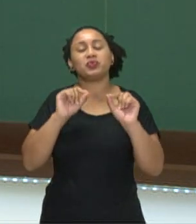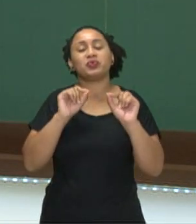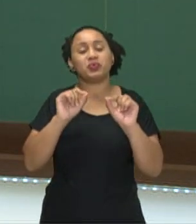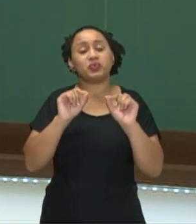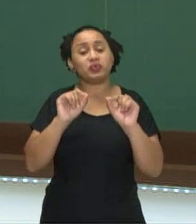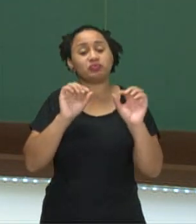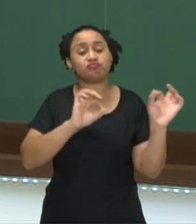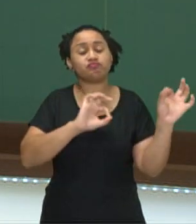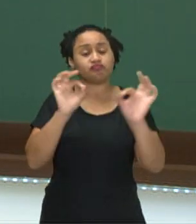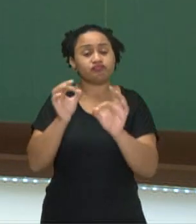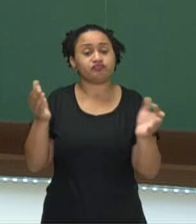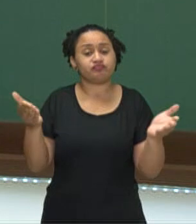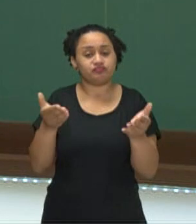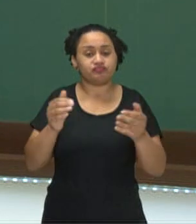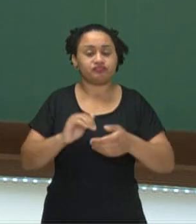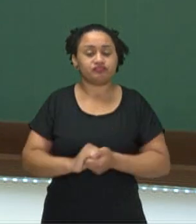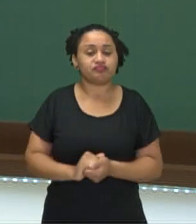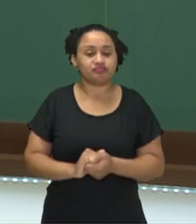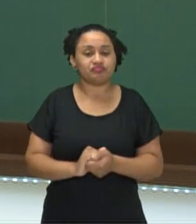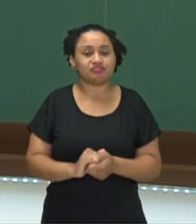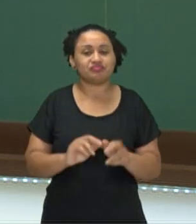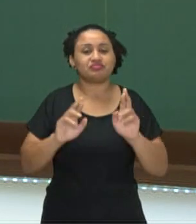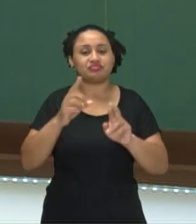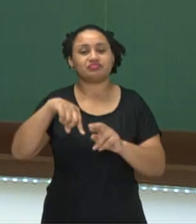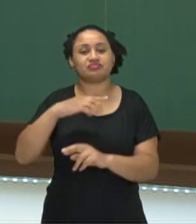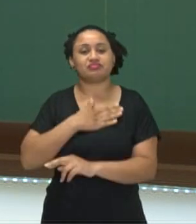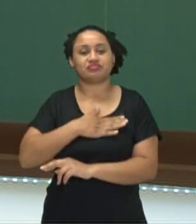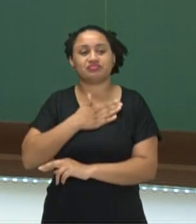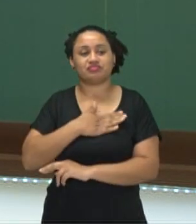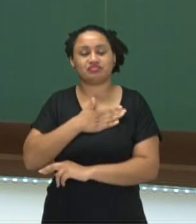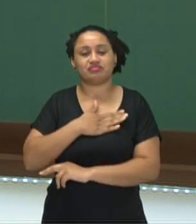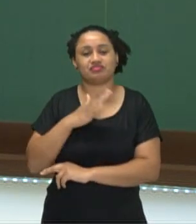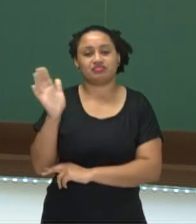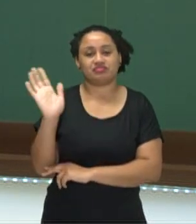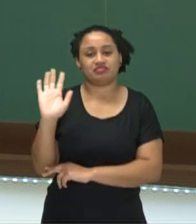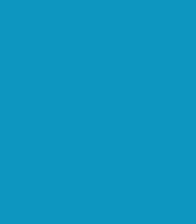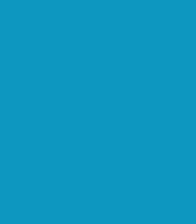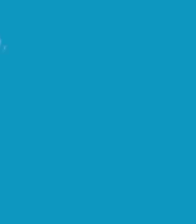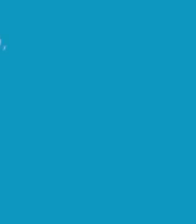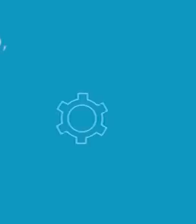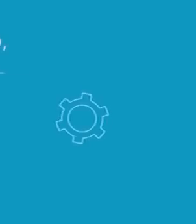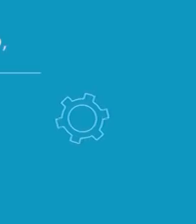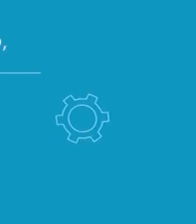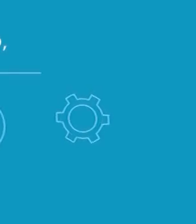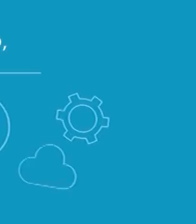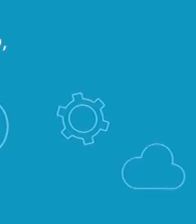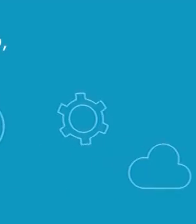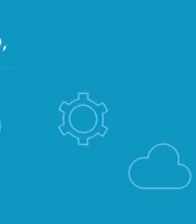do nosso vídeo de hoje. Espero que vocês tenham gostado e até breve, pessoal.